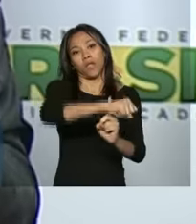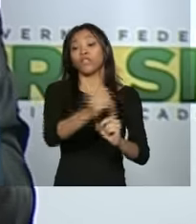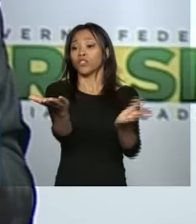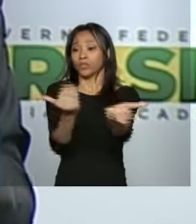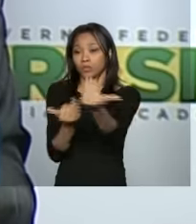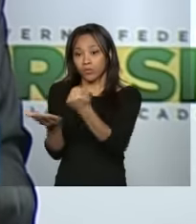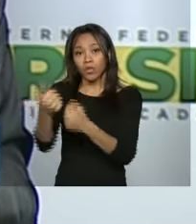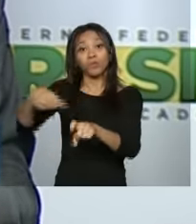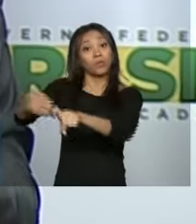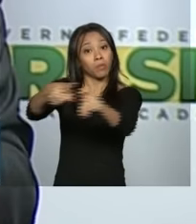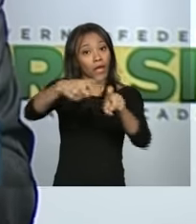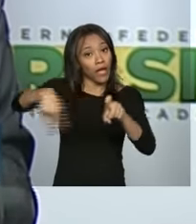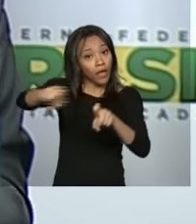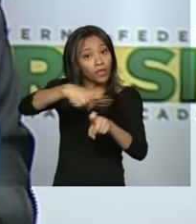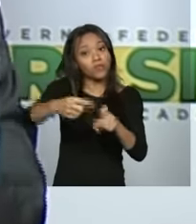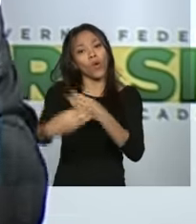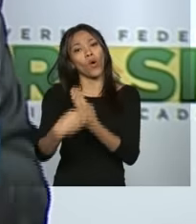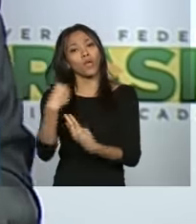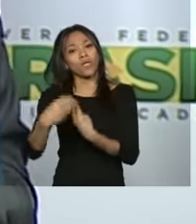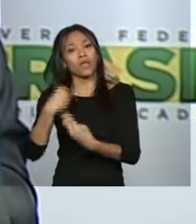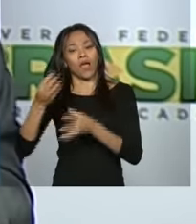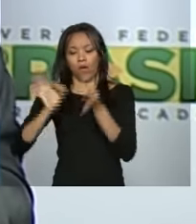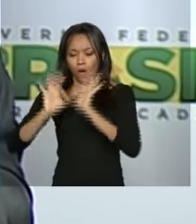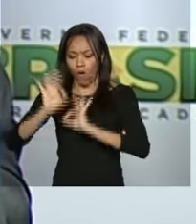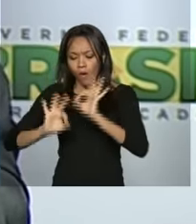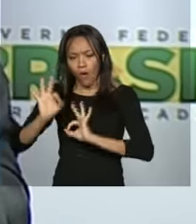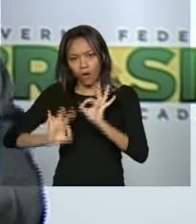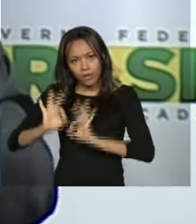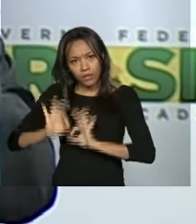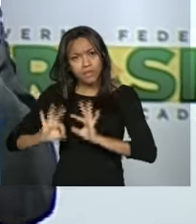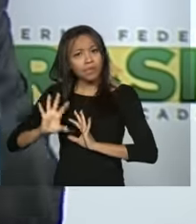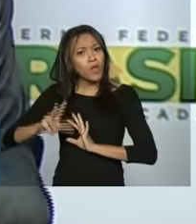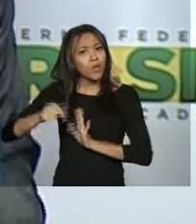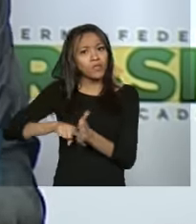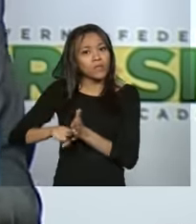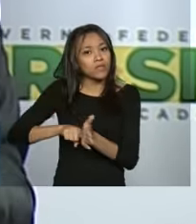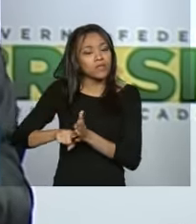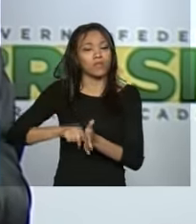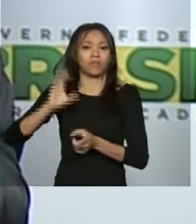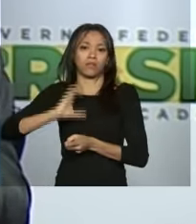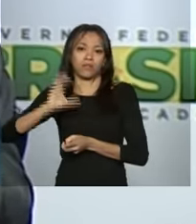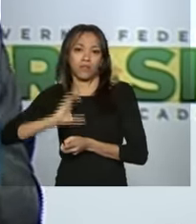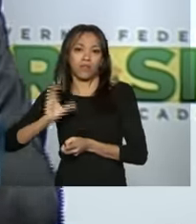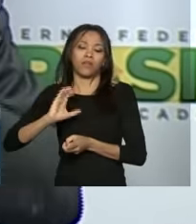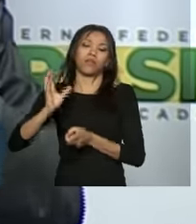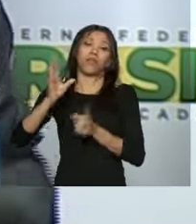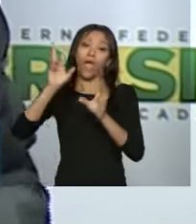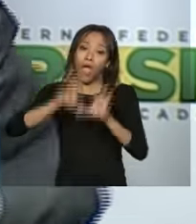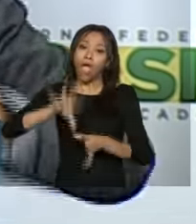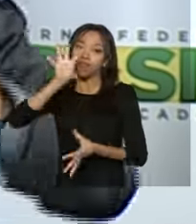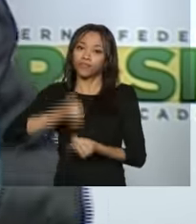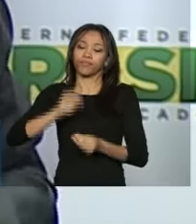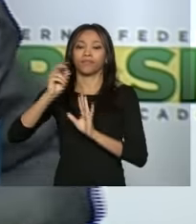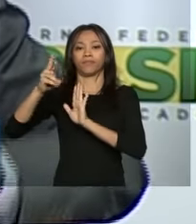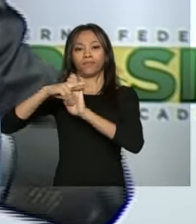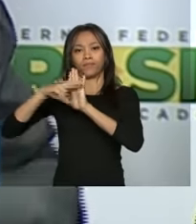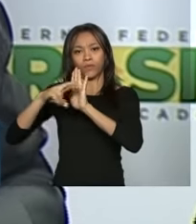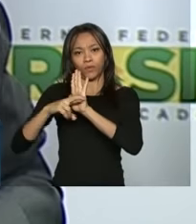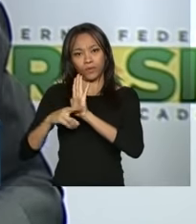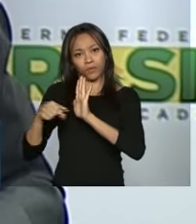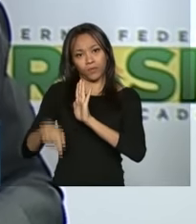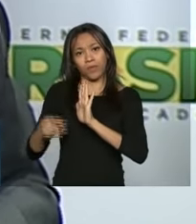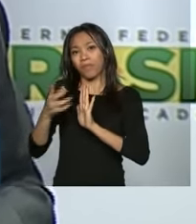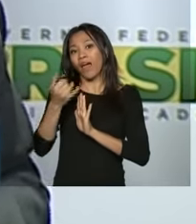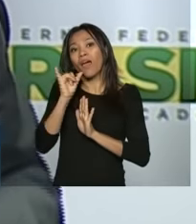extremamente técnica baseada nas melhores evidências científicas análise de custo benefício para não deixar